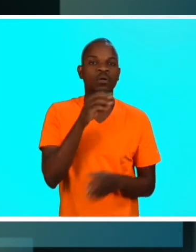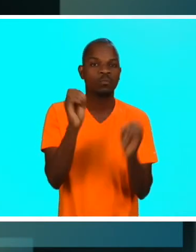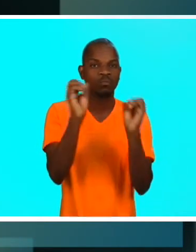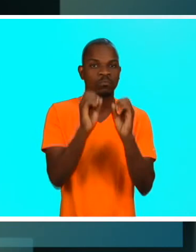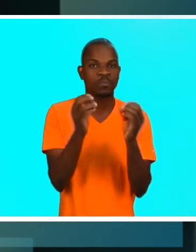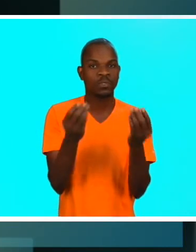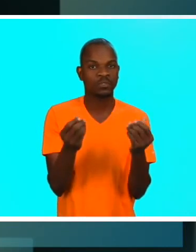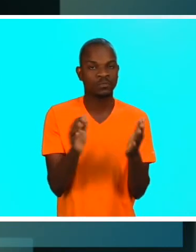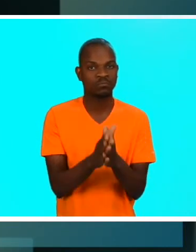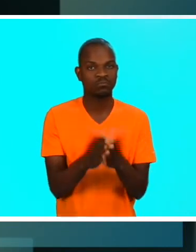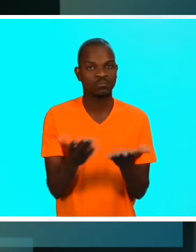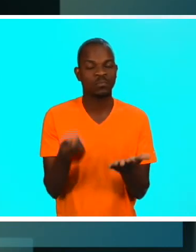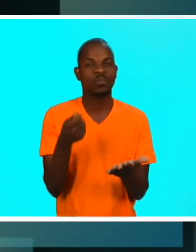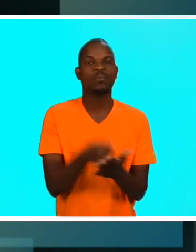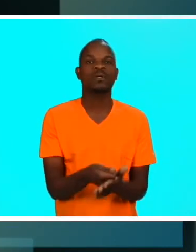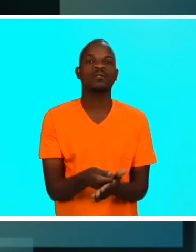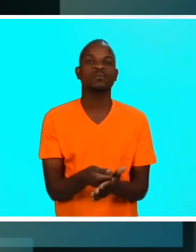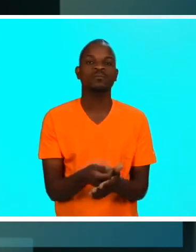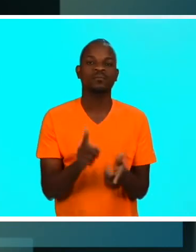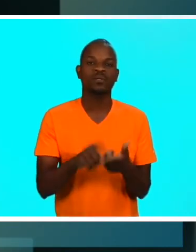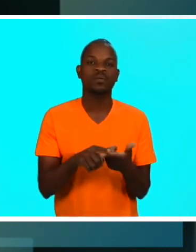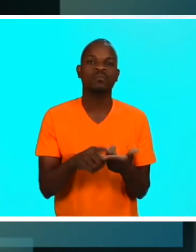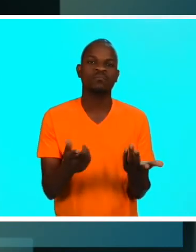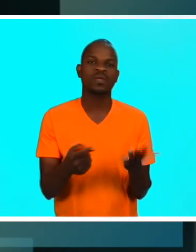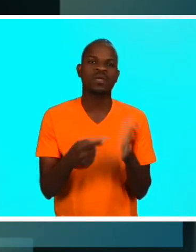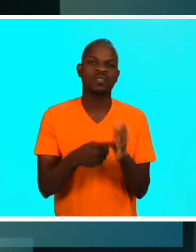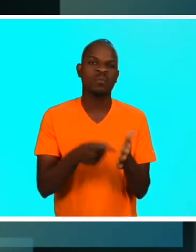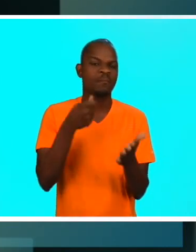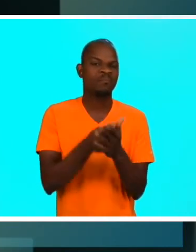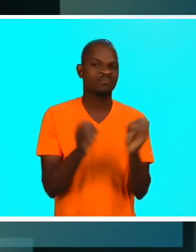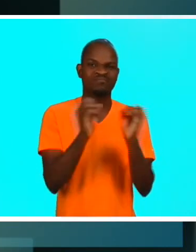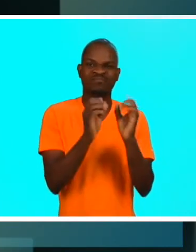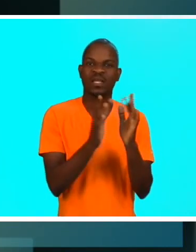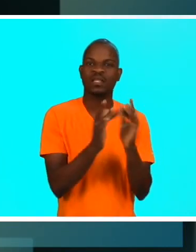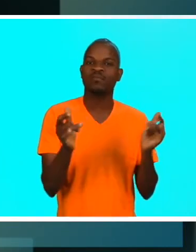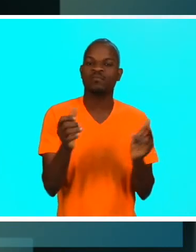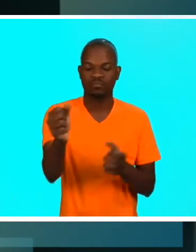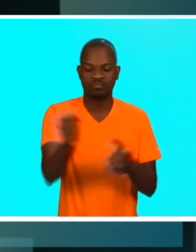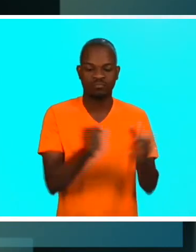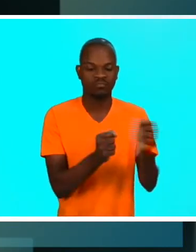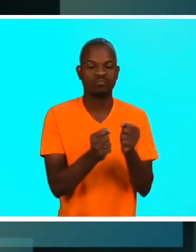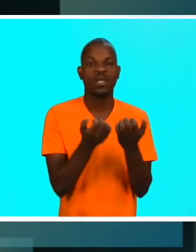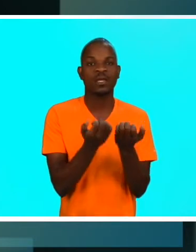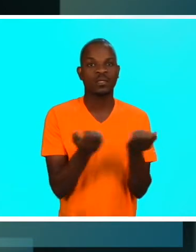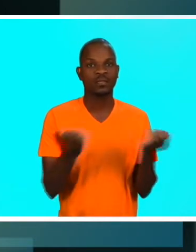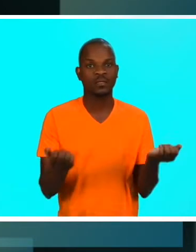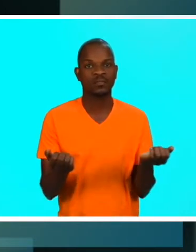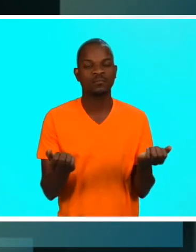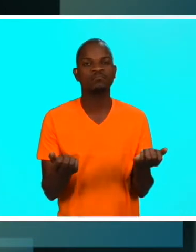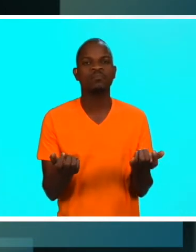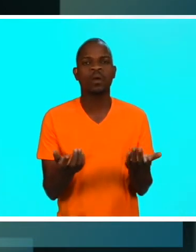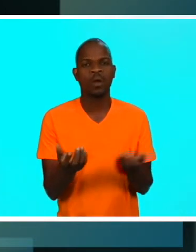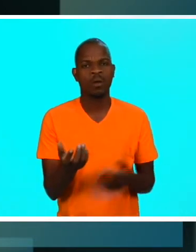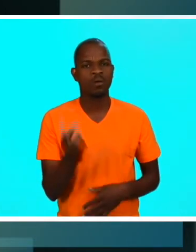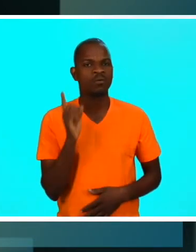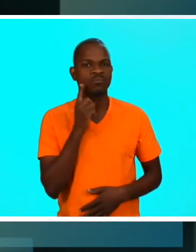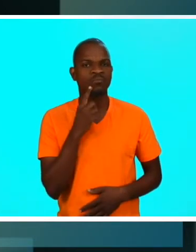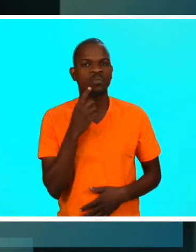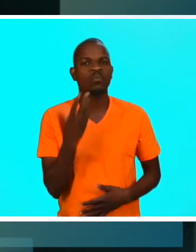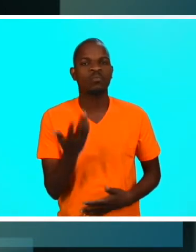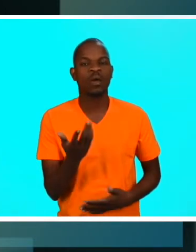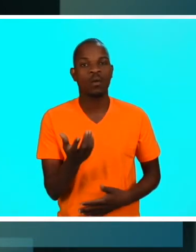sem possibilidade de que os pais consigam pagar alguma coisa para pôr a criança. Então, a título gratuito, vamos albergar